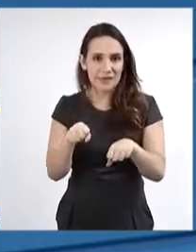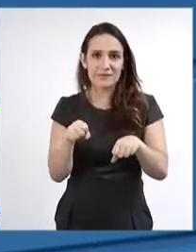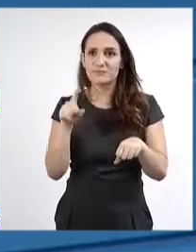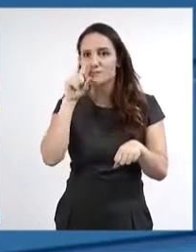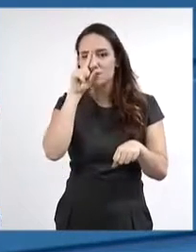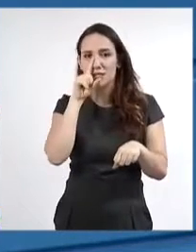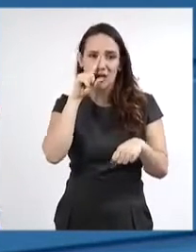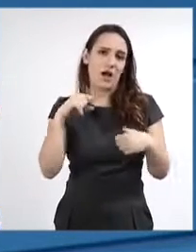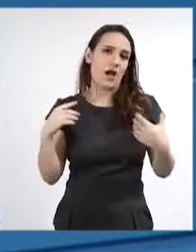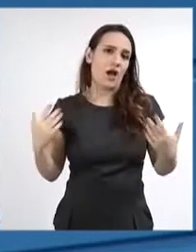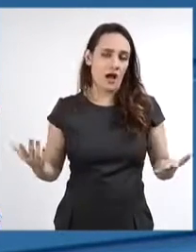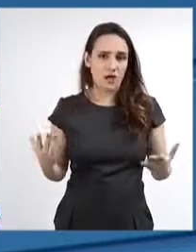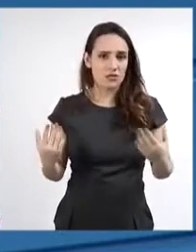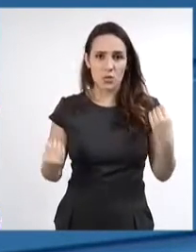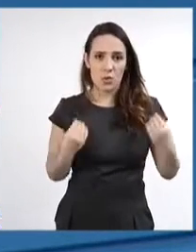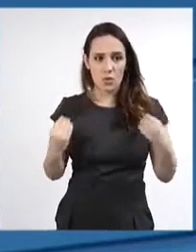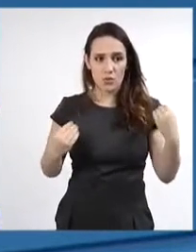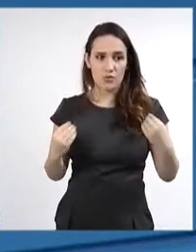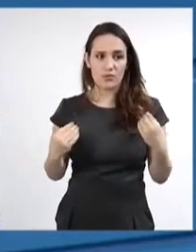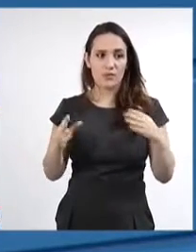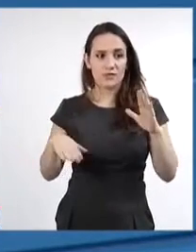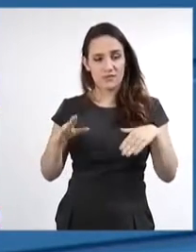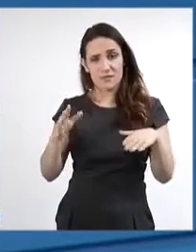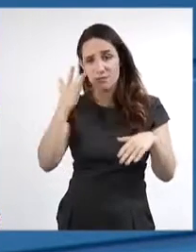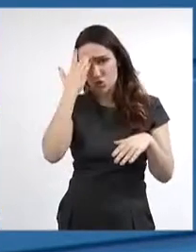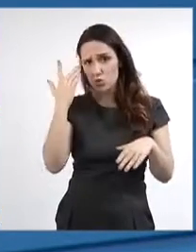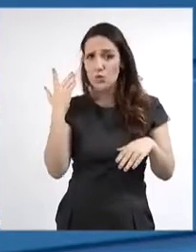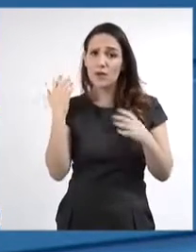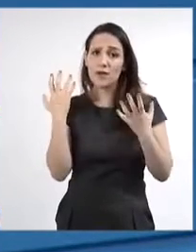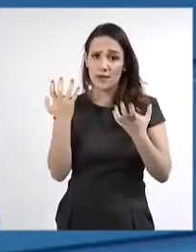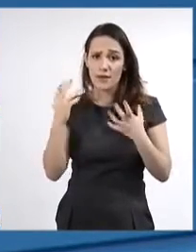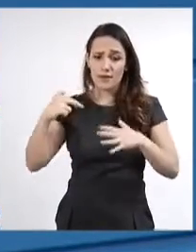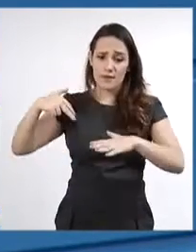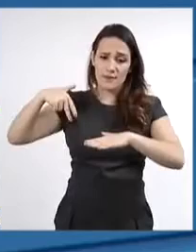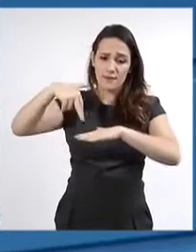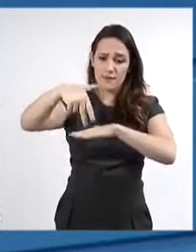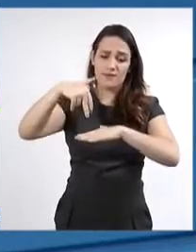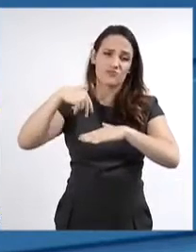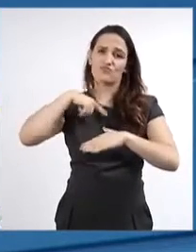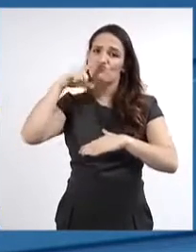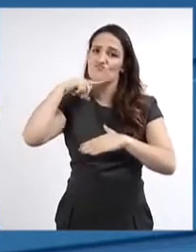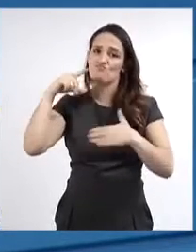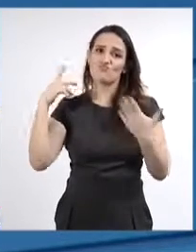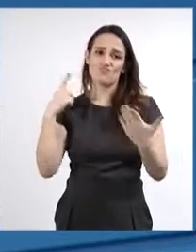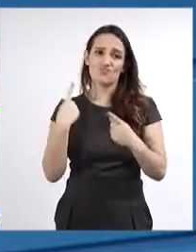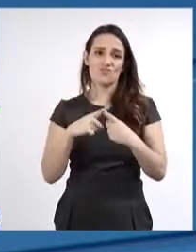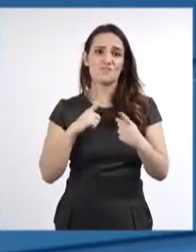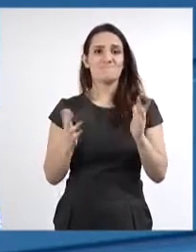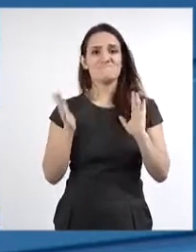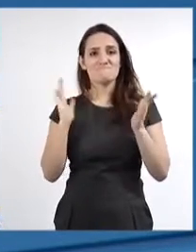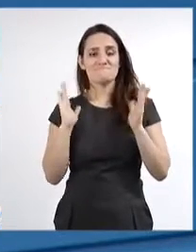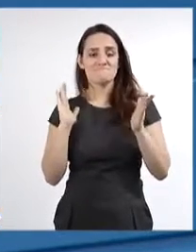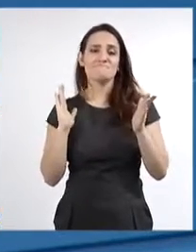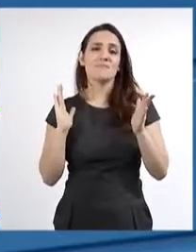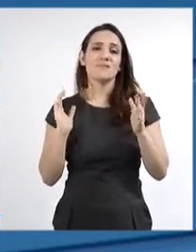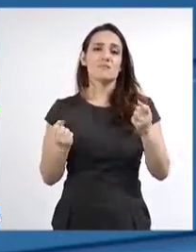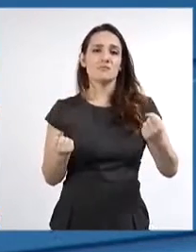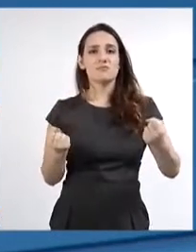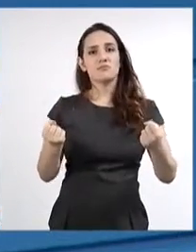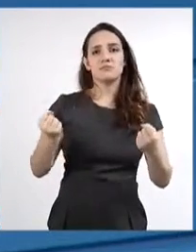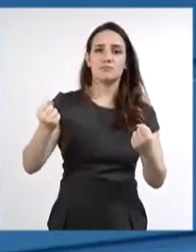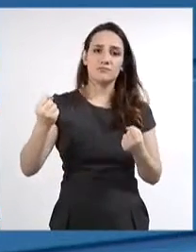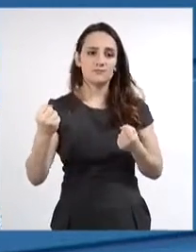carretas dividam o trânsito com veículos leves e até mesmo pedestres. Por isso, a má sinalização do trecho que liga o distrito traz preocupação aos